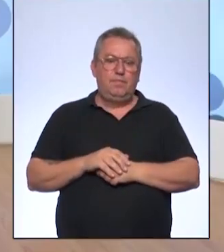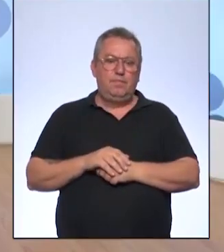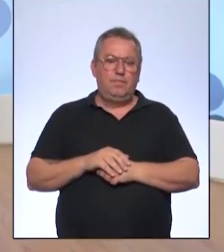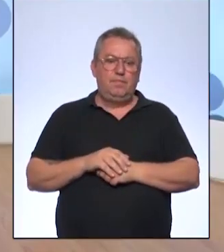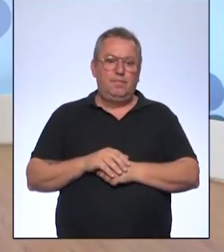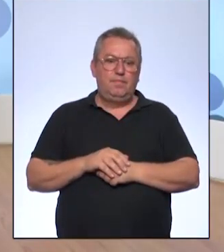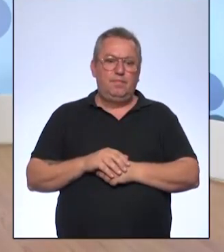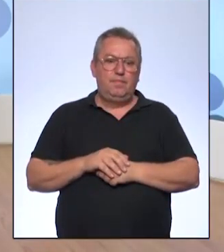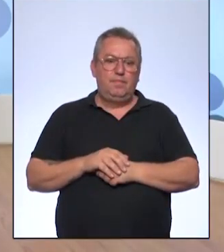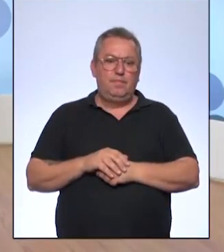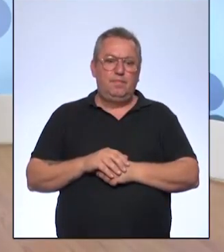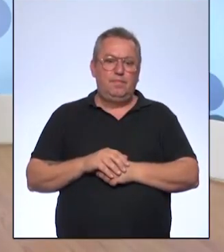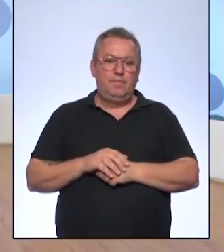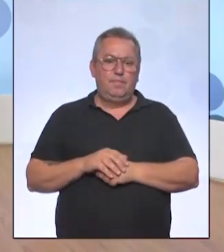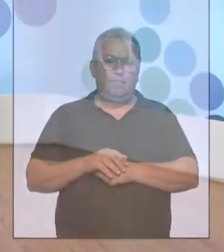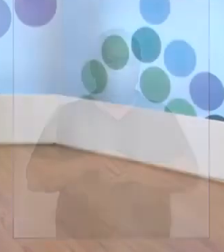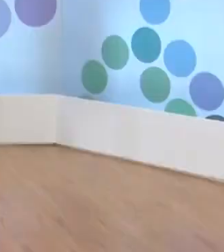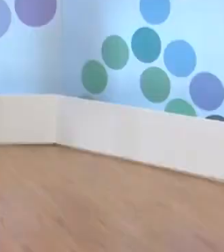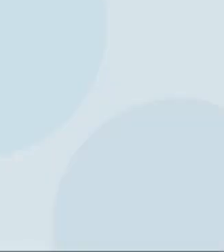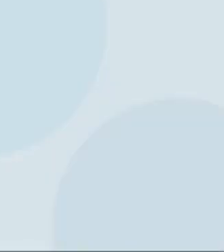já.